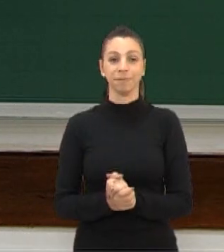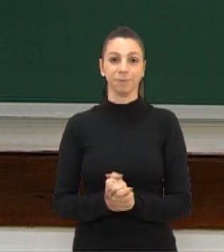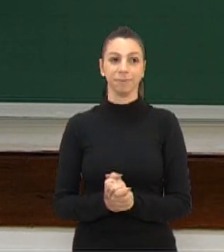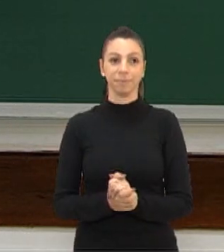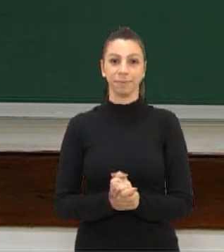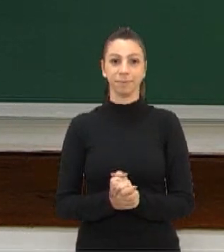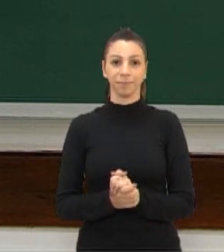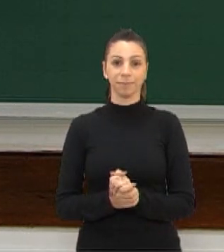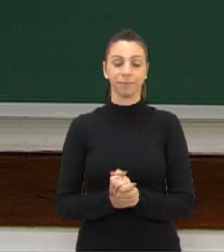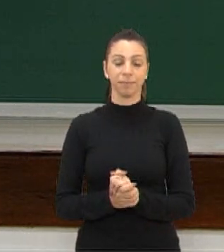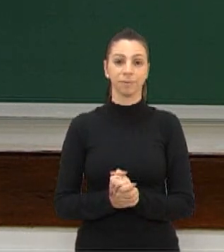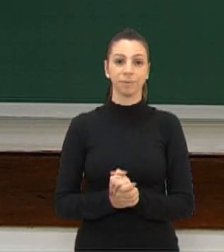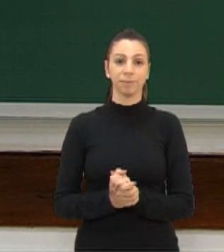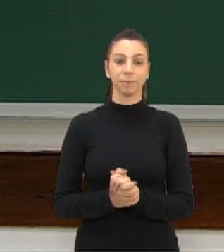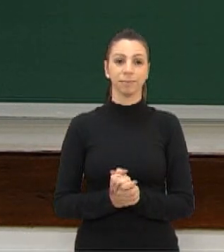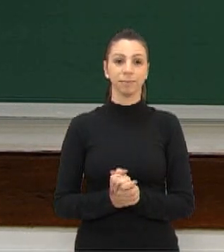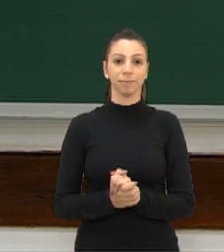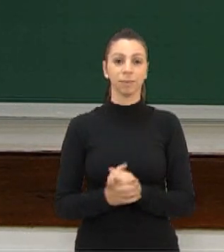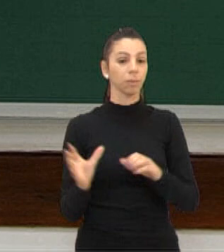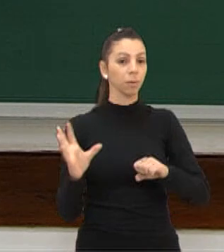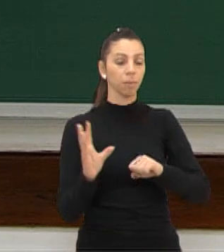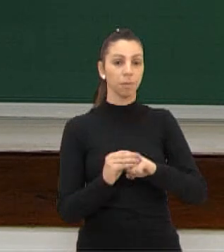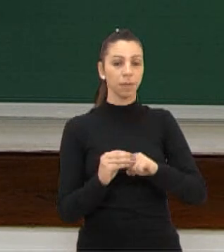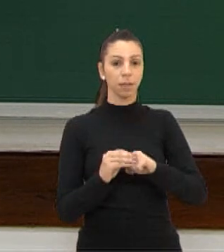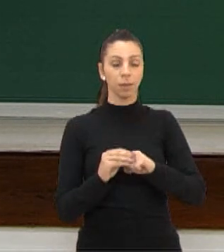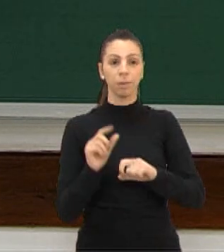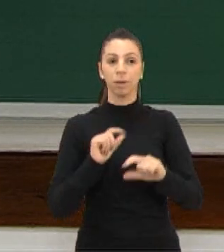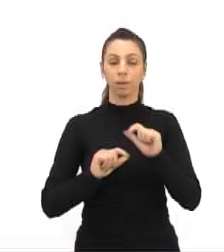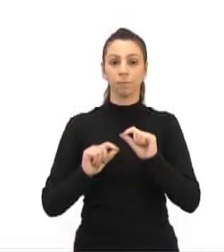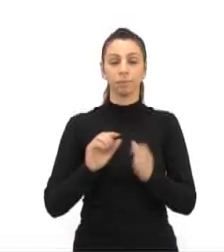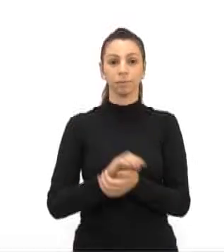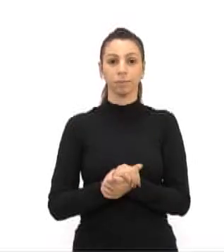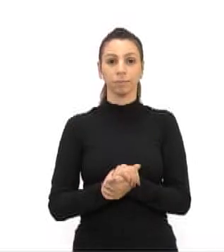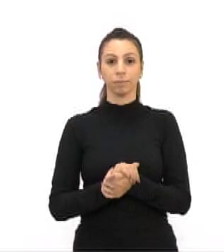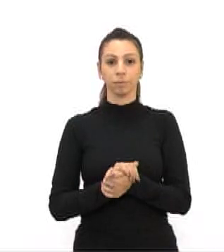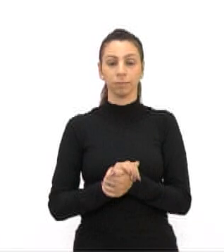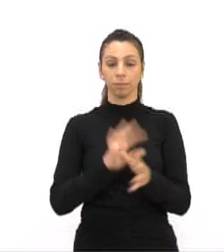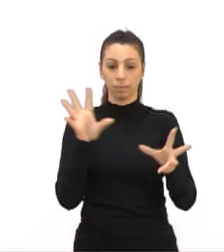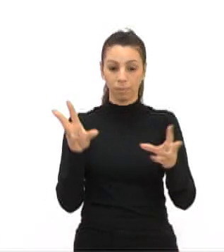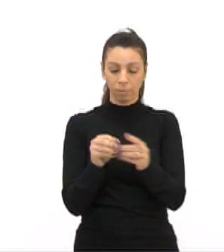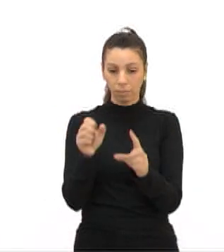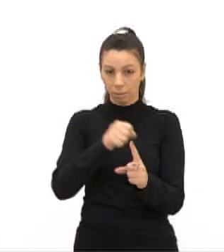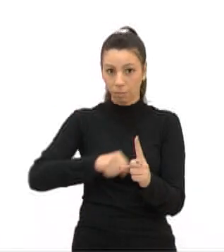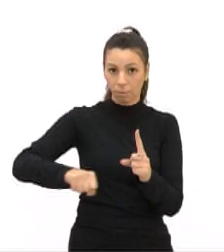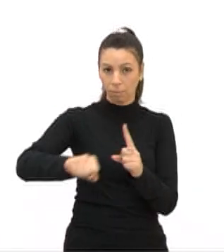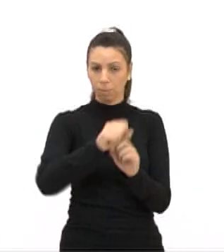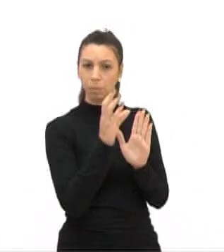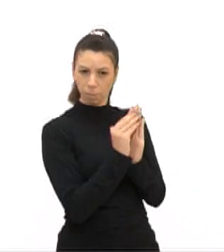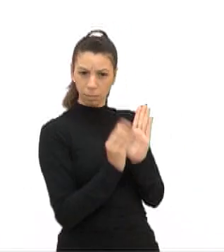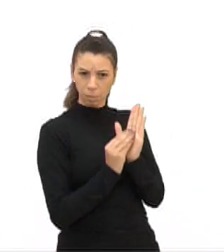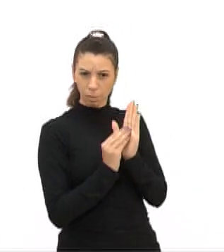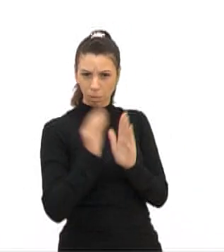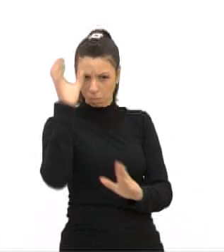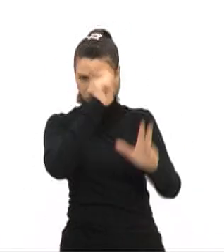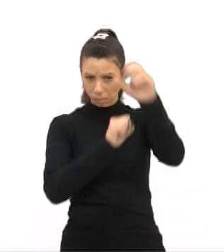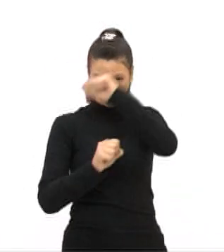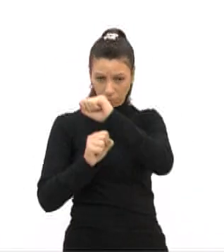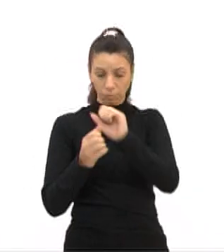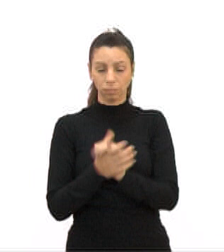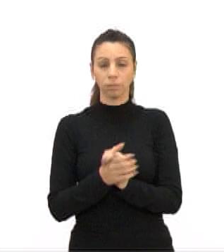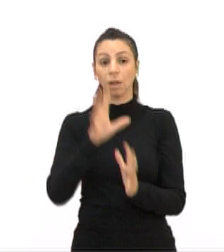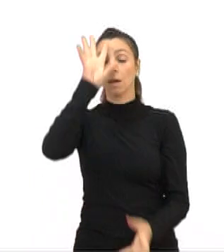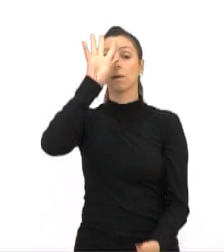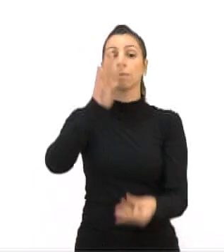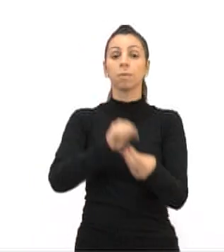né, compreendendo a seguinte questão. Entender os conteúdos gerais de Sociologia nesse trimestre? A compreensão